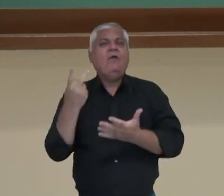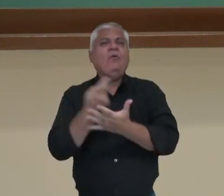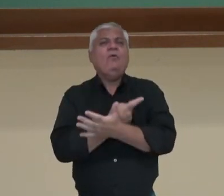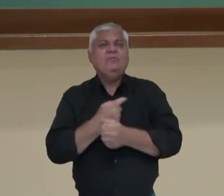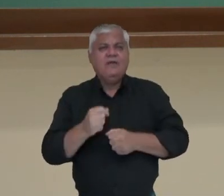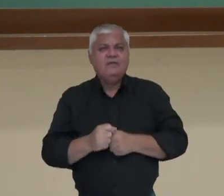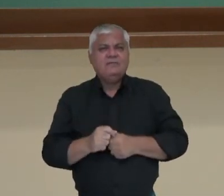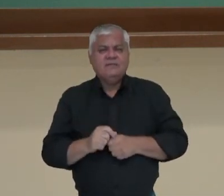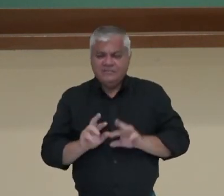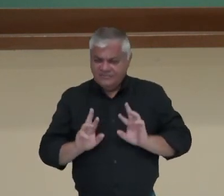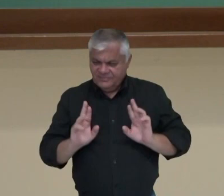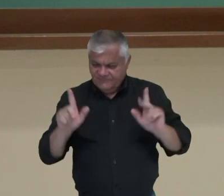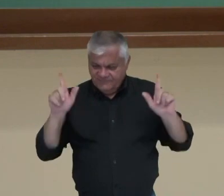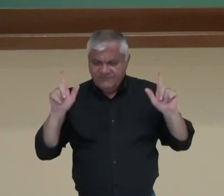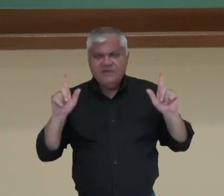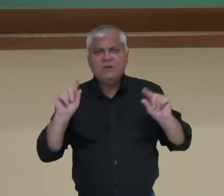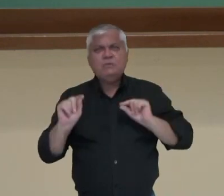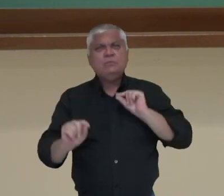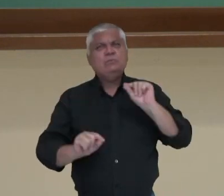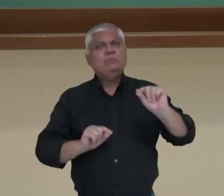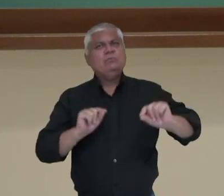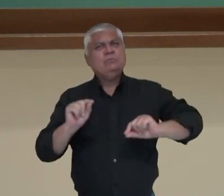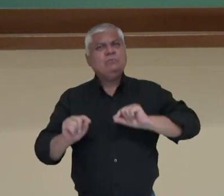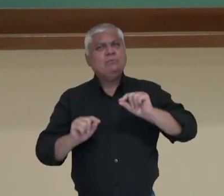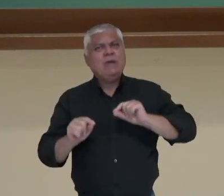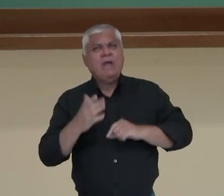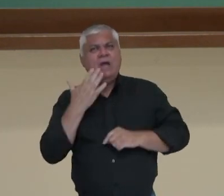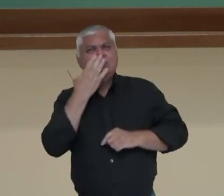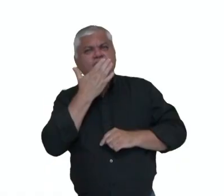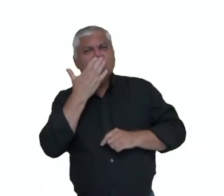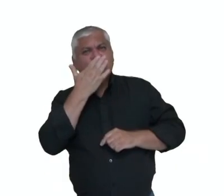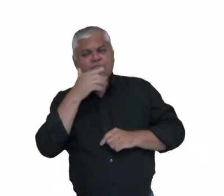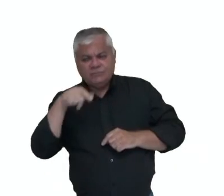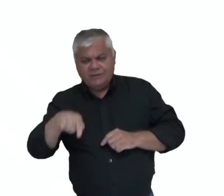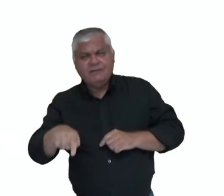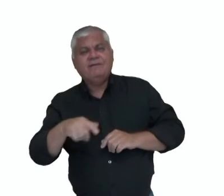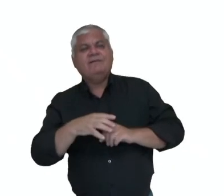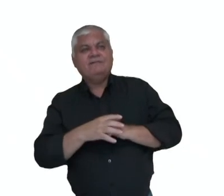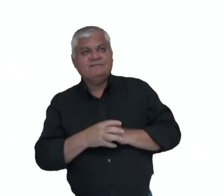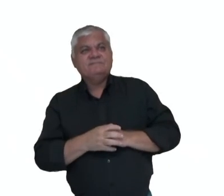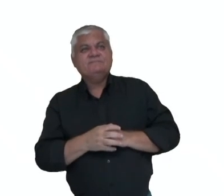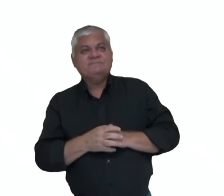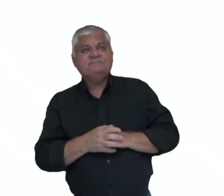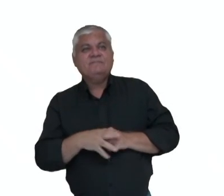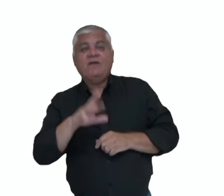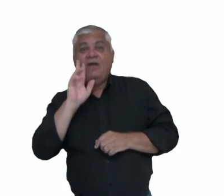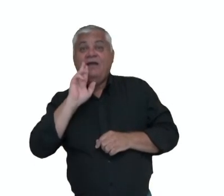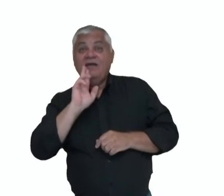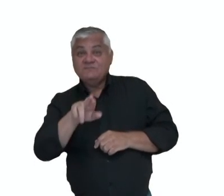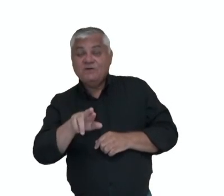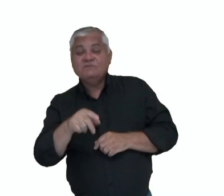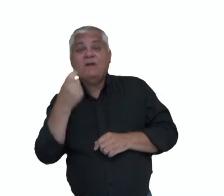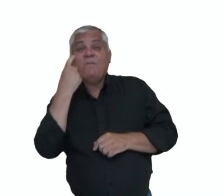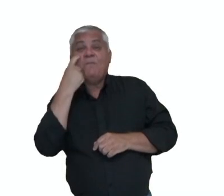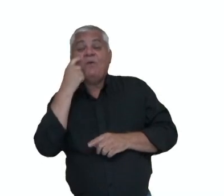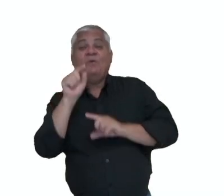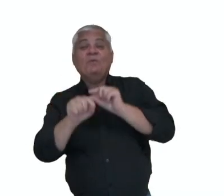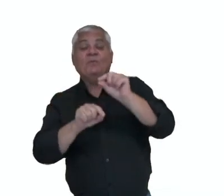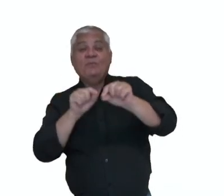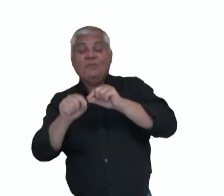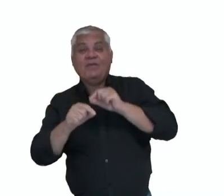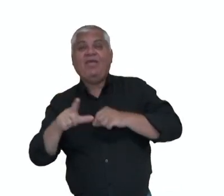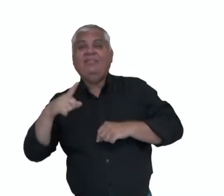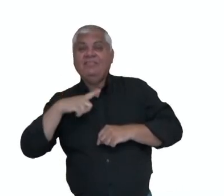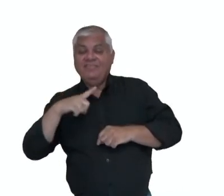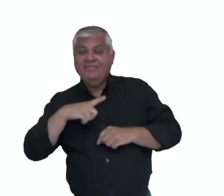algo diferente, né, principalmente naquele copo que tem açúcar, tá? Então, observa-se que os resultados diferentes de acordo com a presença ou ausência